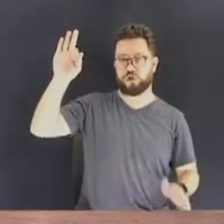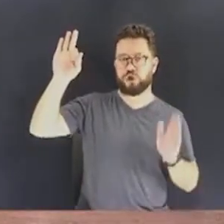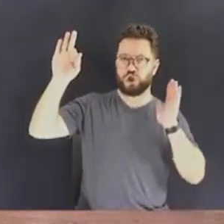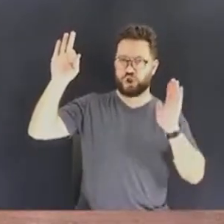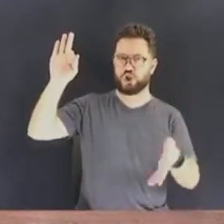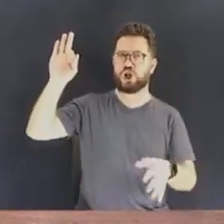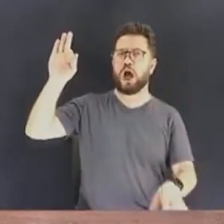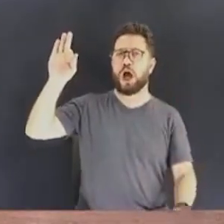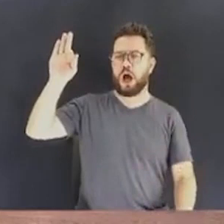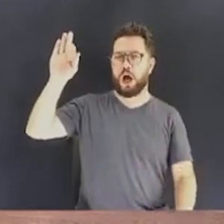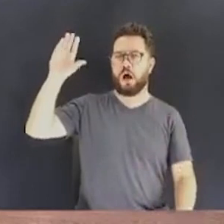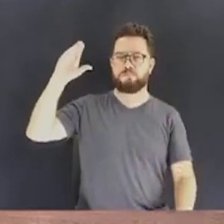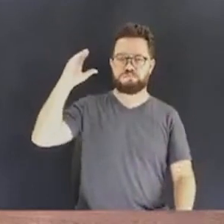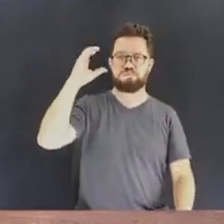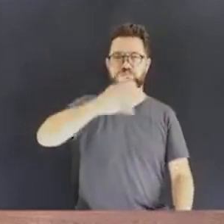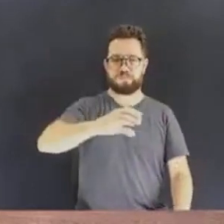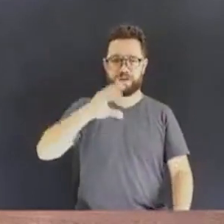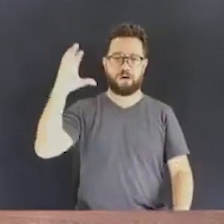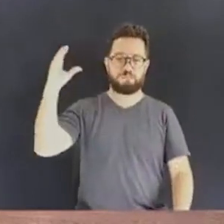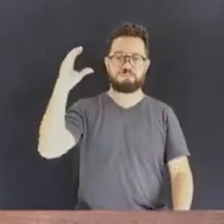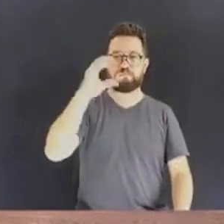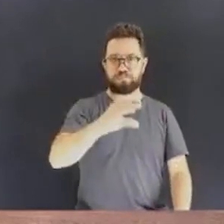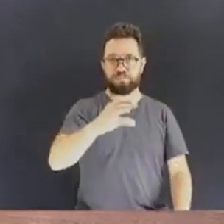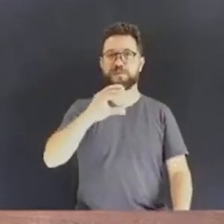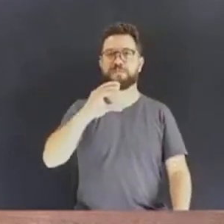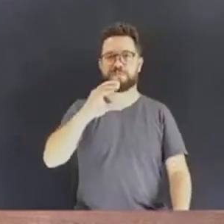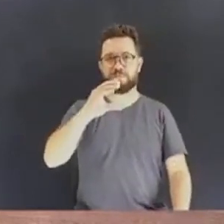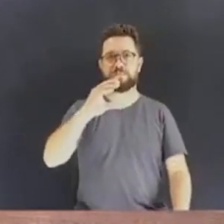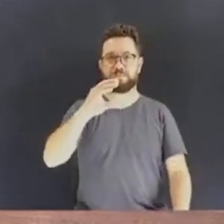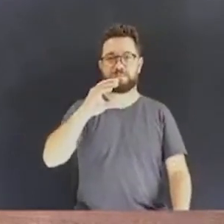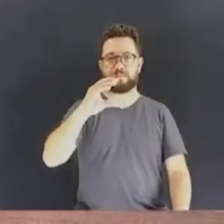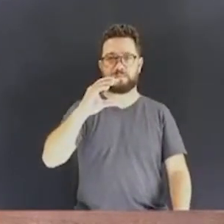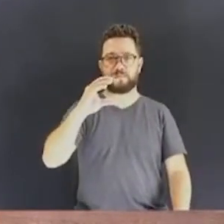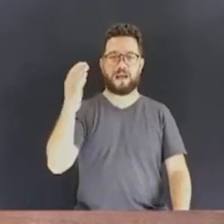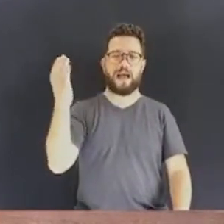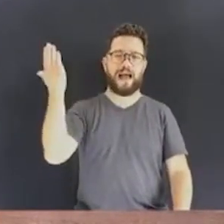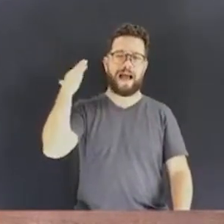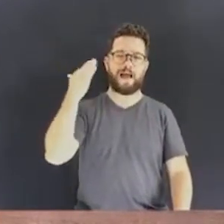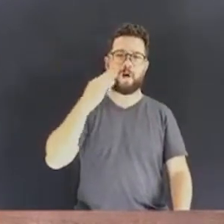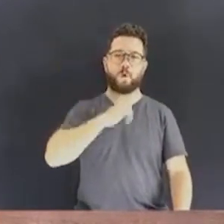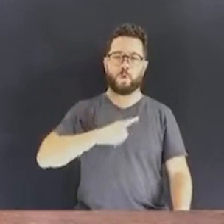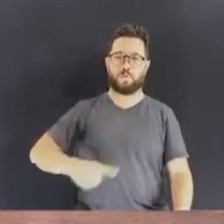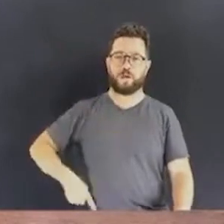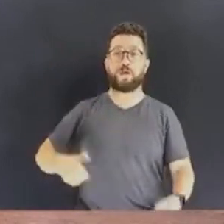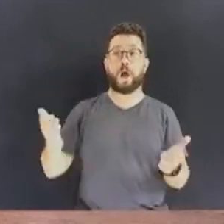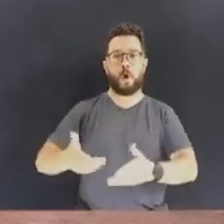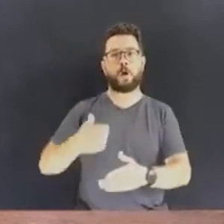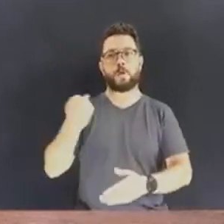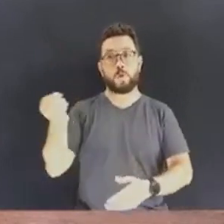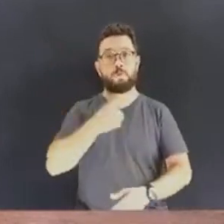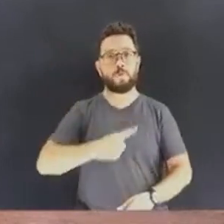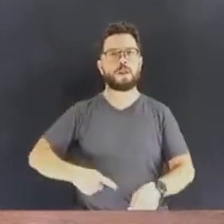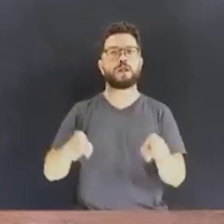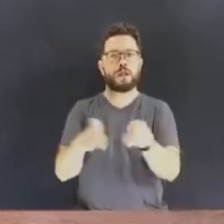anterior, e se manteve nesse, os repasses ao sistema SUS. Então, eles